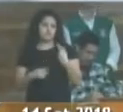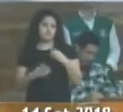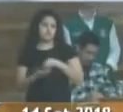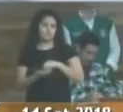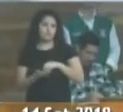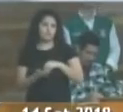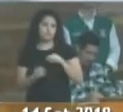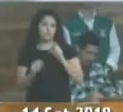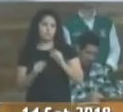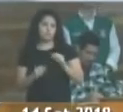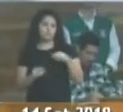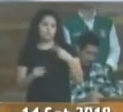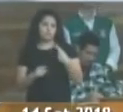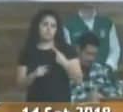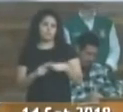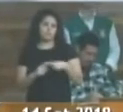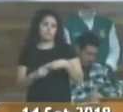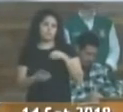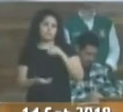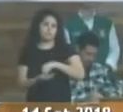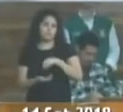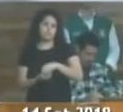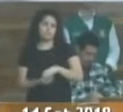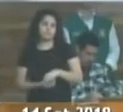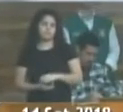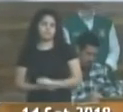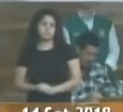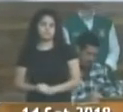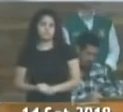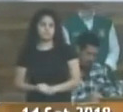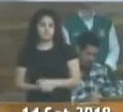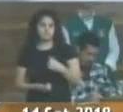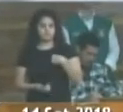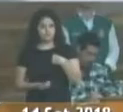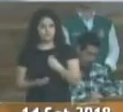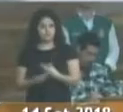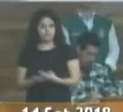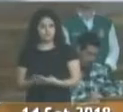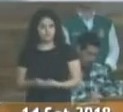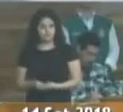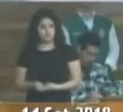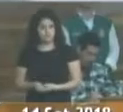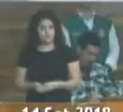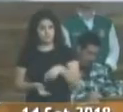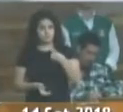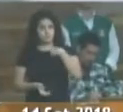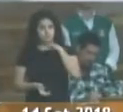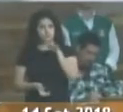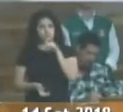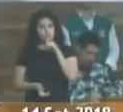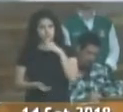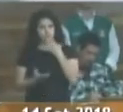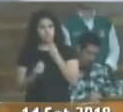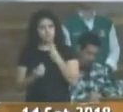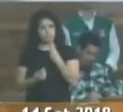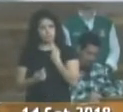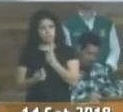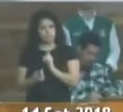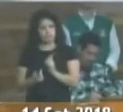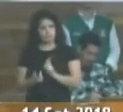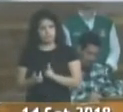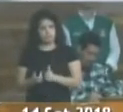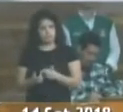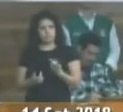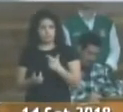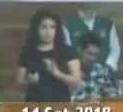dos órgãos, né, que foram, sim, convidados, né, acompanhei junto à Secretaria da Comissão, e lamento muito que eles não tenham vindo, principalmente o